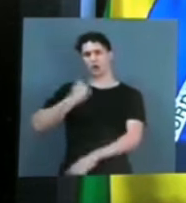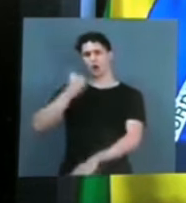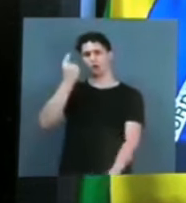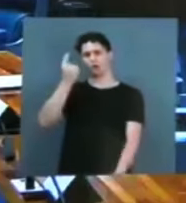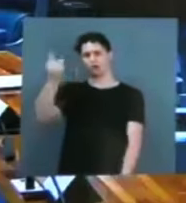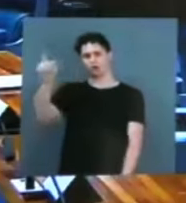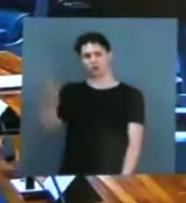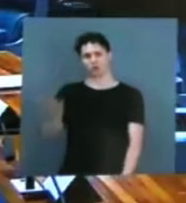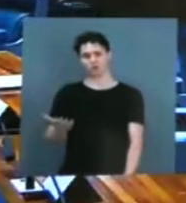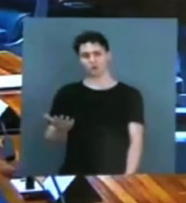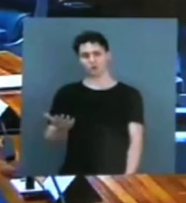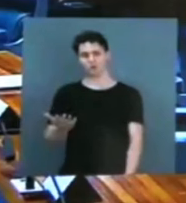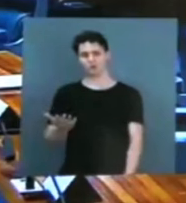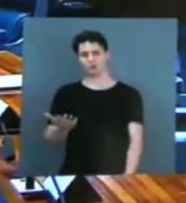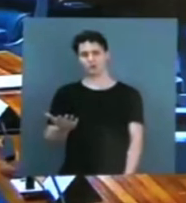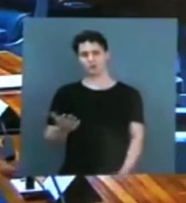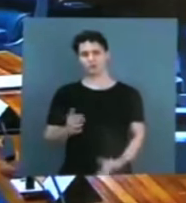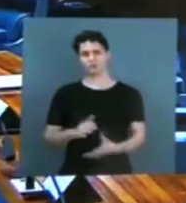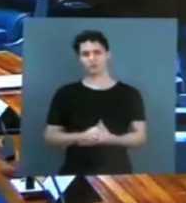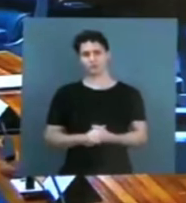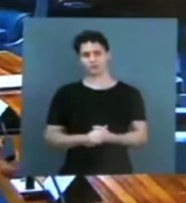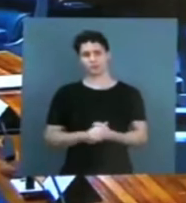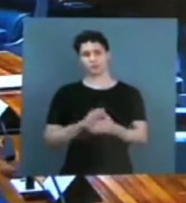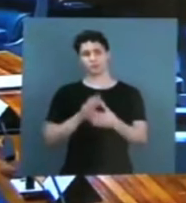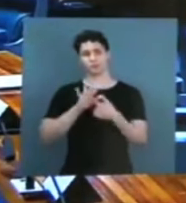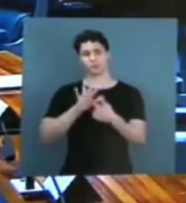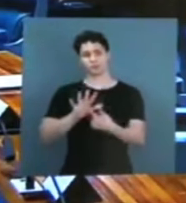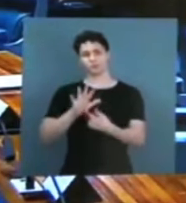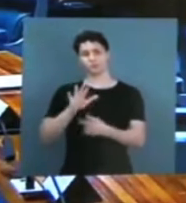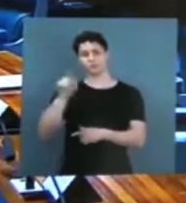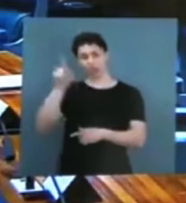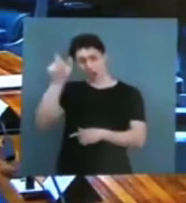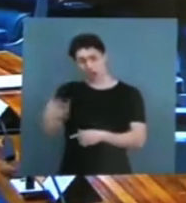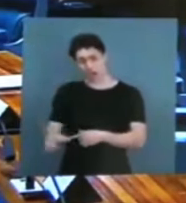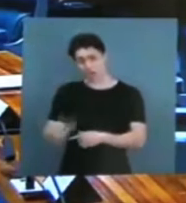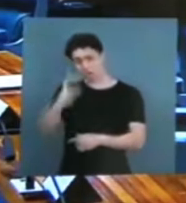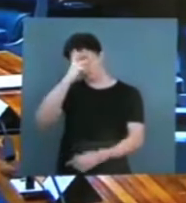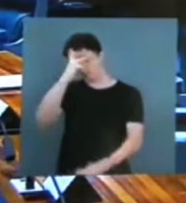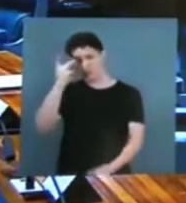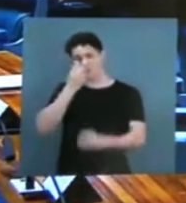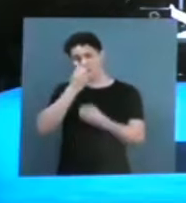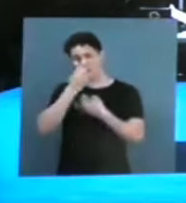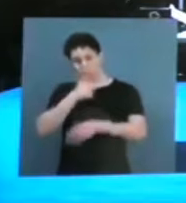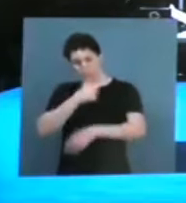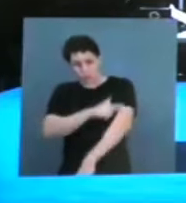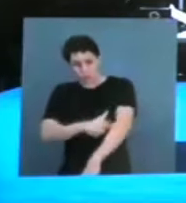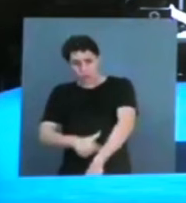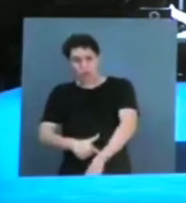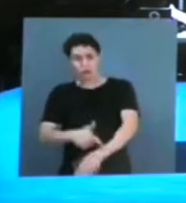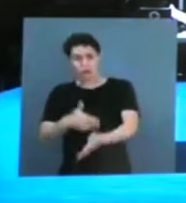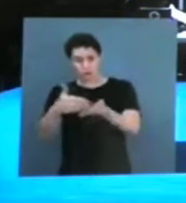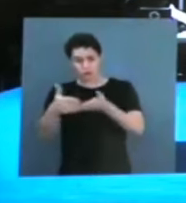você. Pra você mostrar que você é uma pessoa boa, começa a fazer o bem.